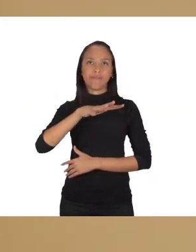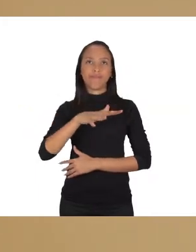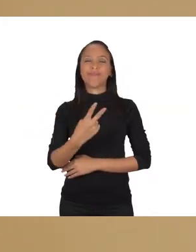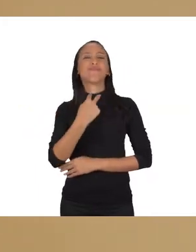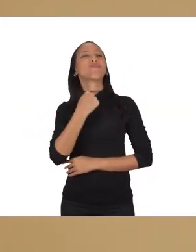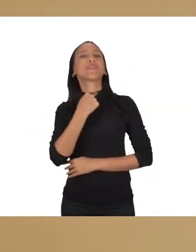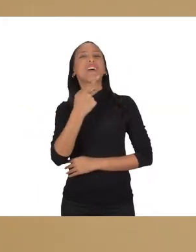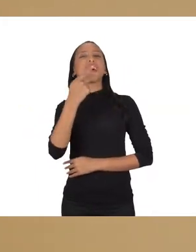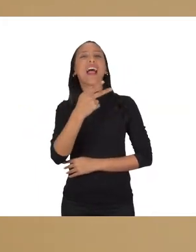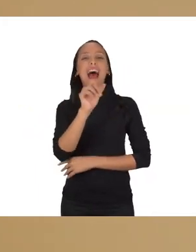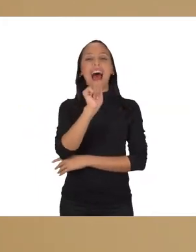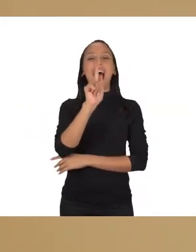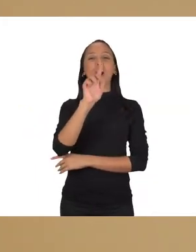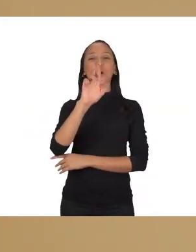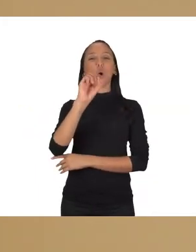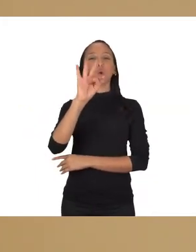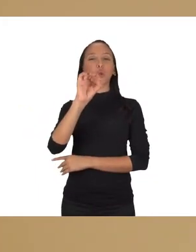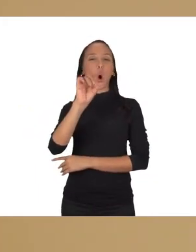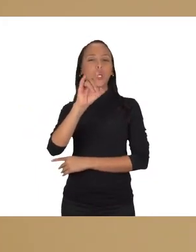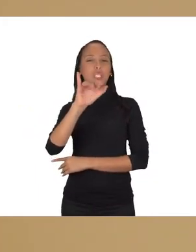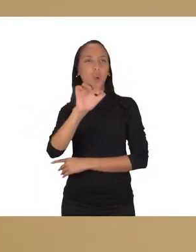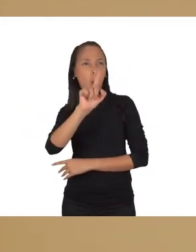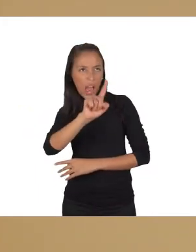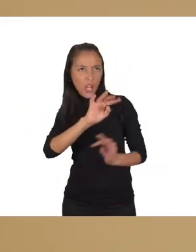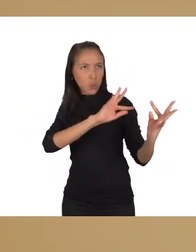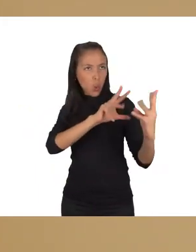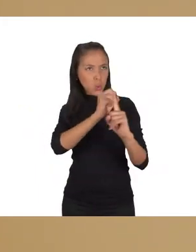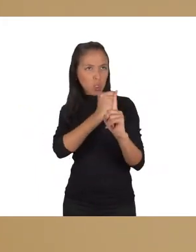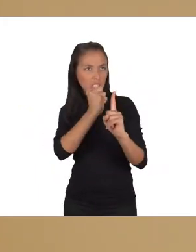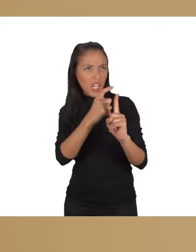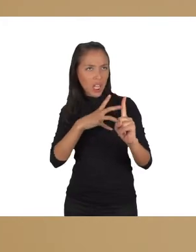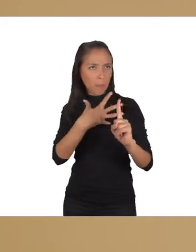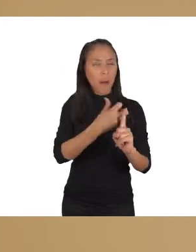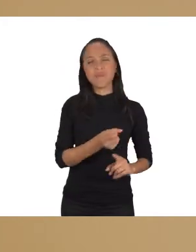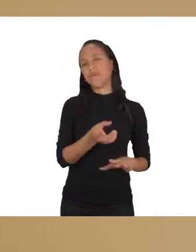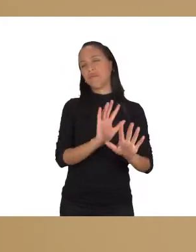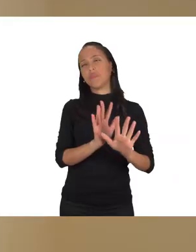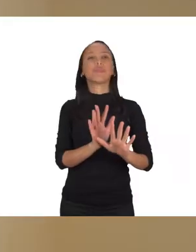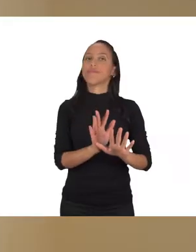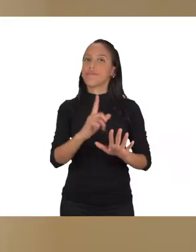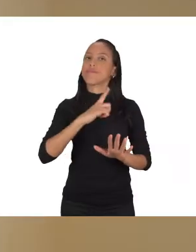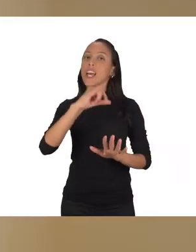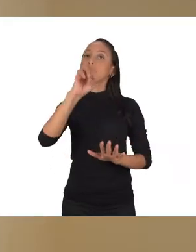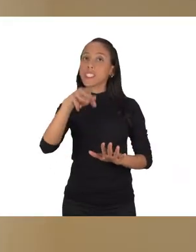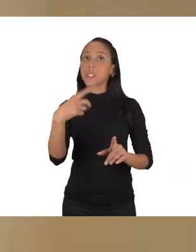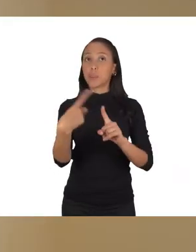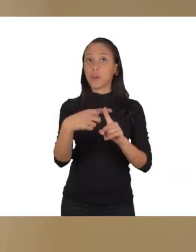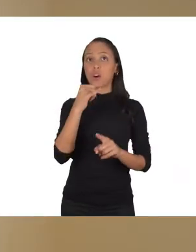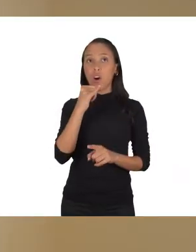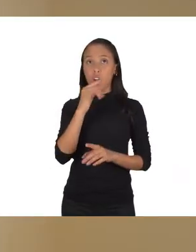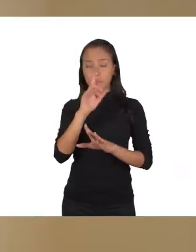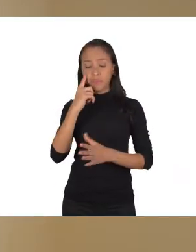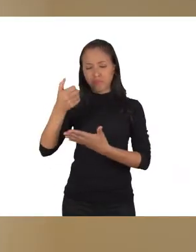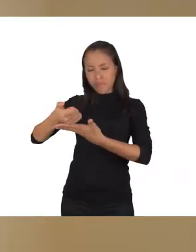como dizer que o agrotóxico não afeta toda a sociedade e não afeta o coletivo. Por exemplo, para o Dentópolis, olha,